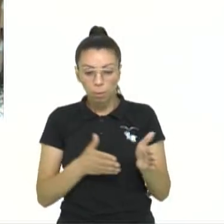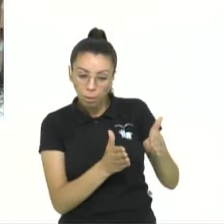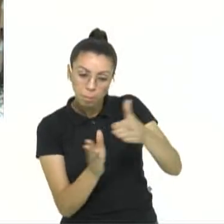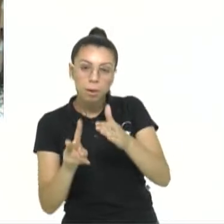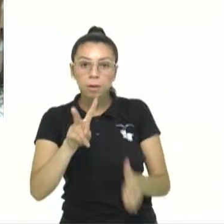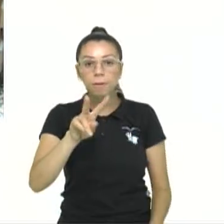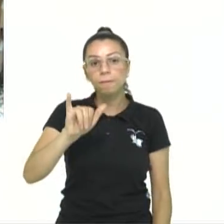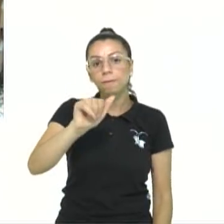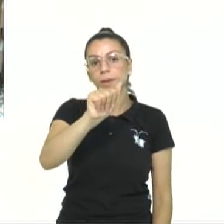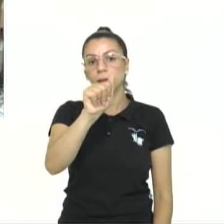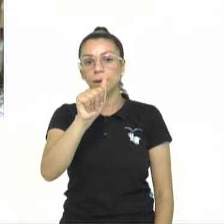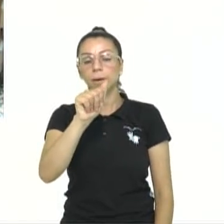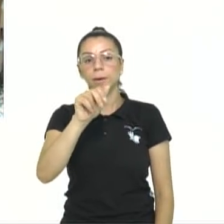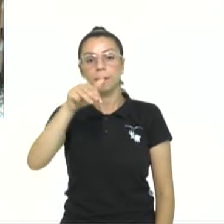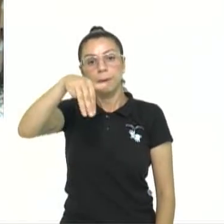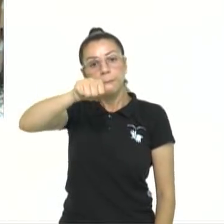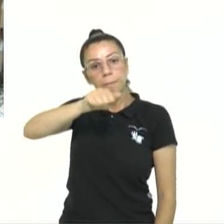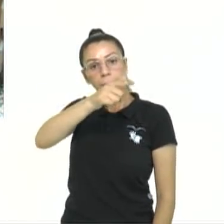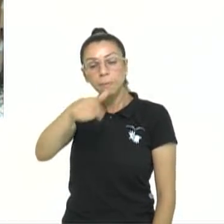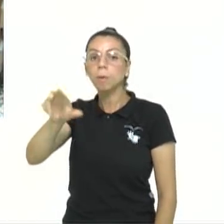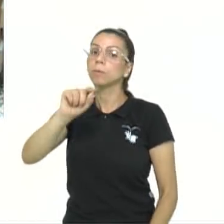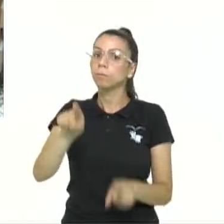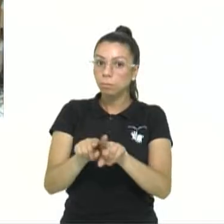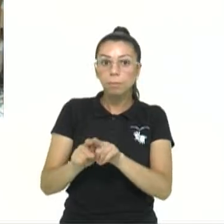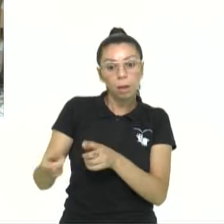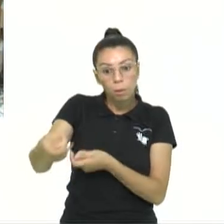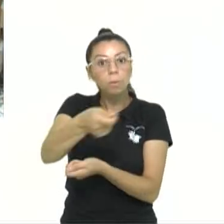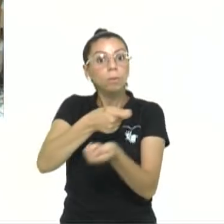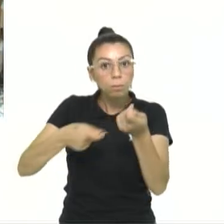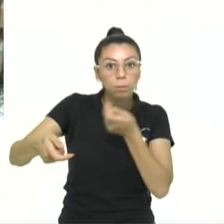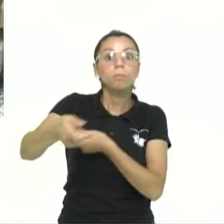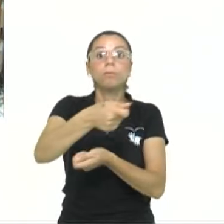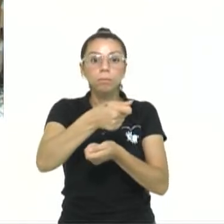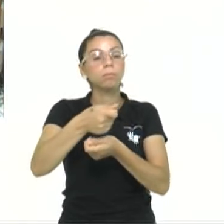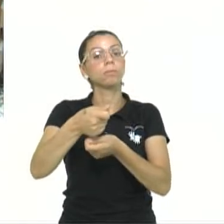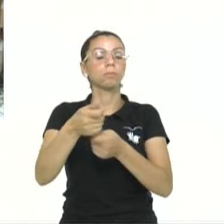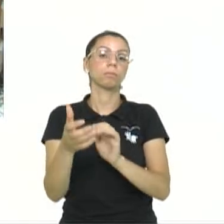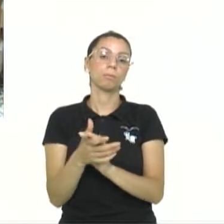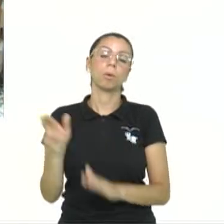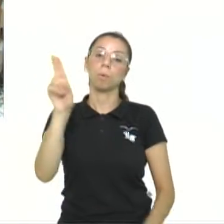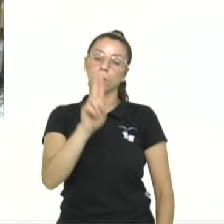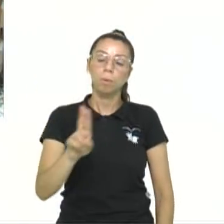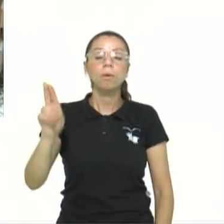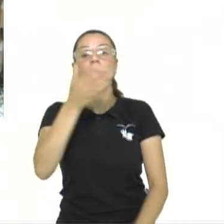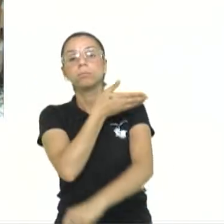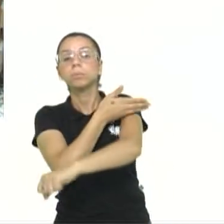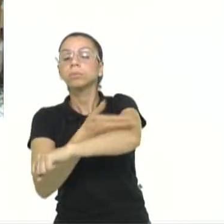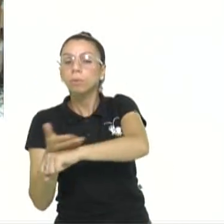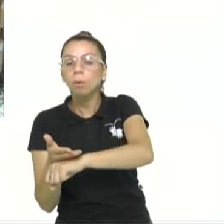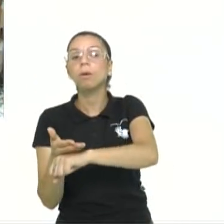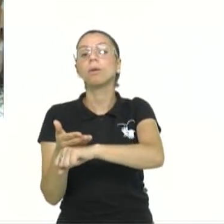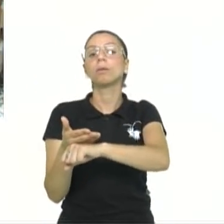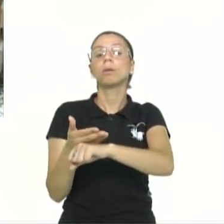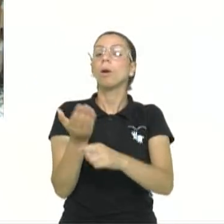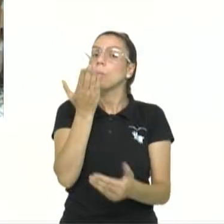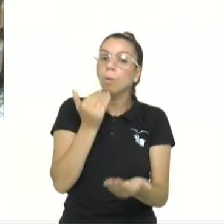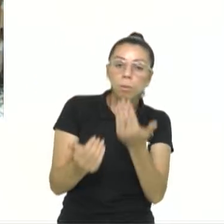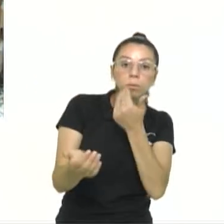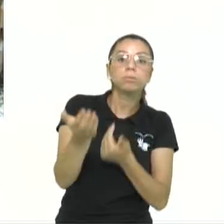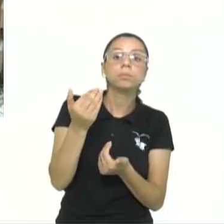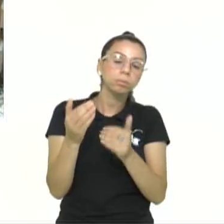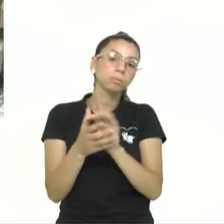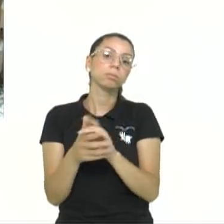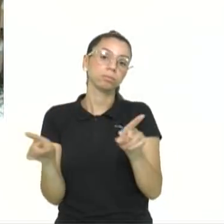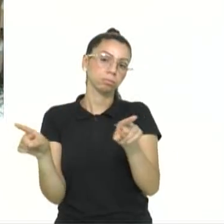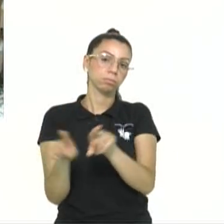mais importante, eles também faziam trocas comerciais. Até mesmo os hábitos, os costumes, os alimentos, às vezes